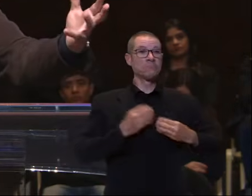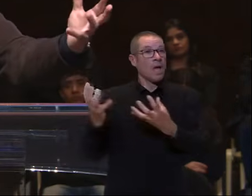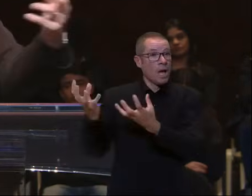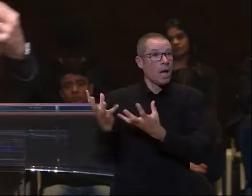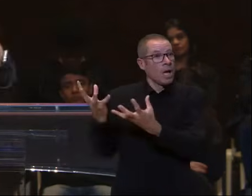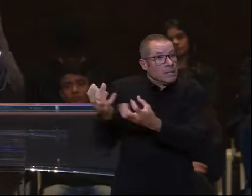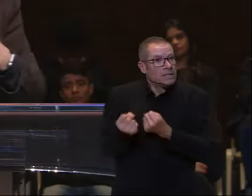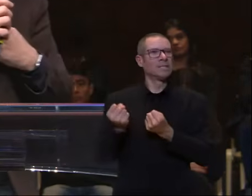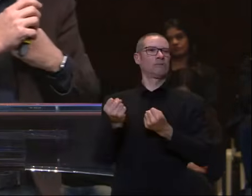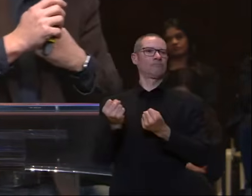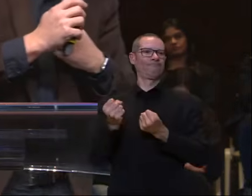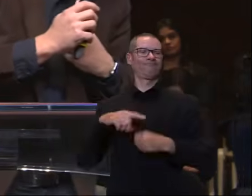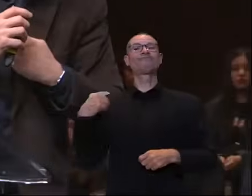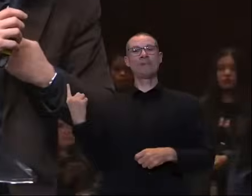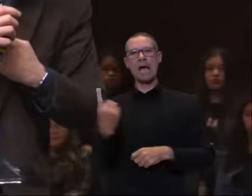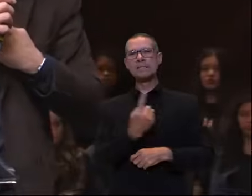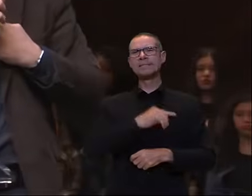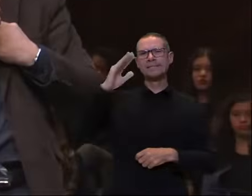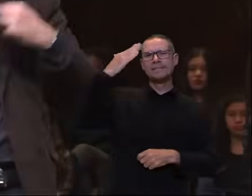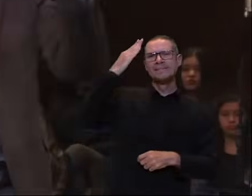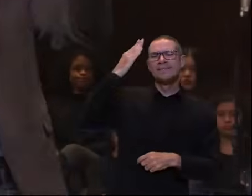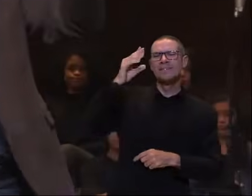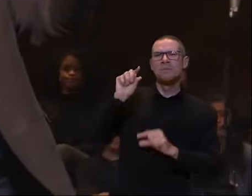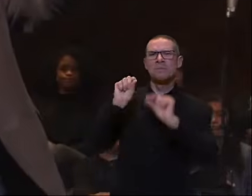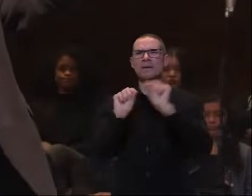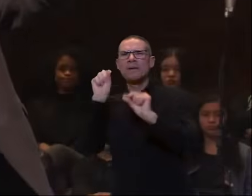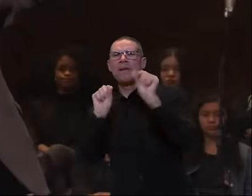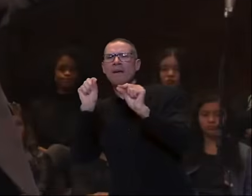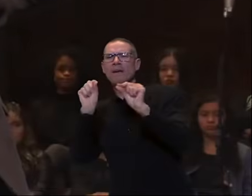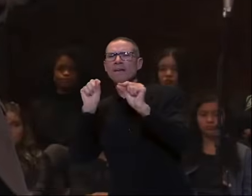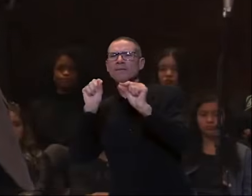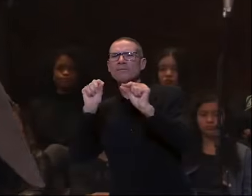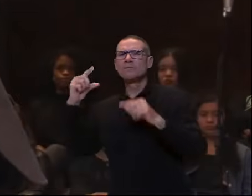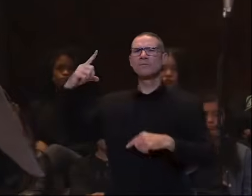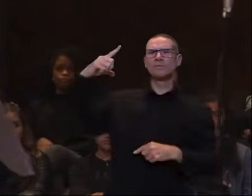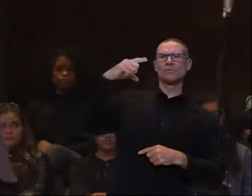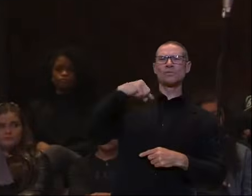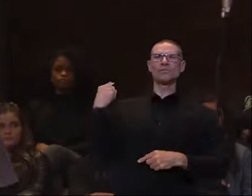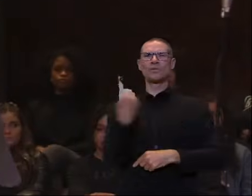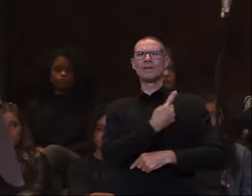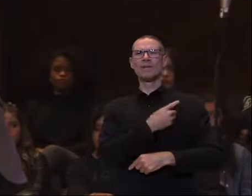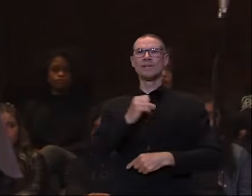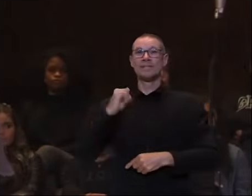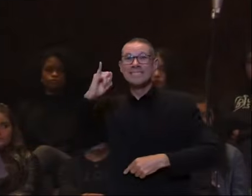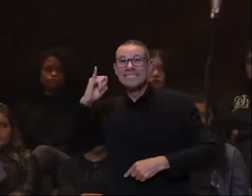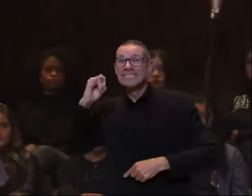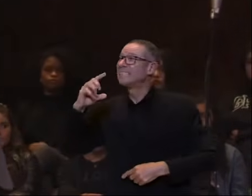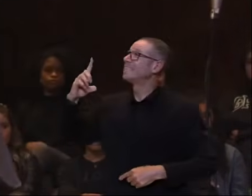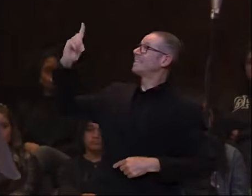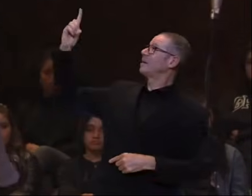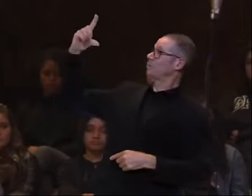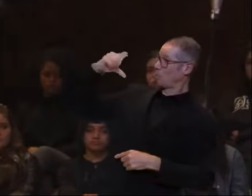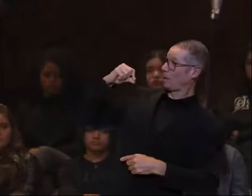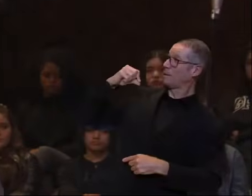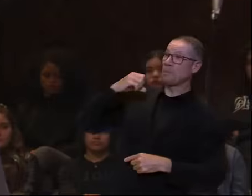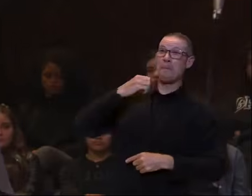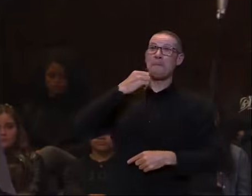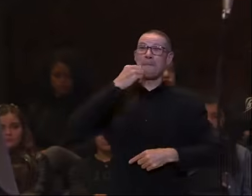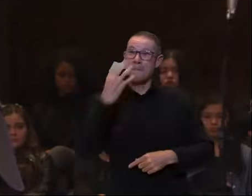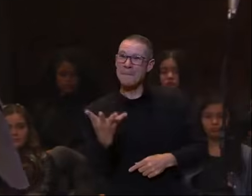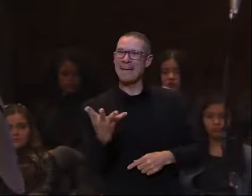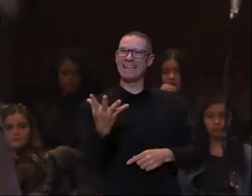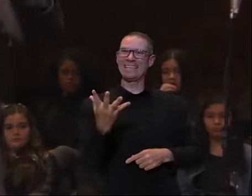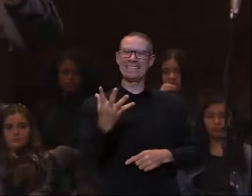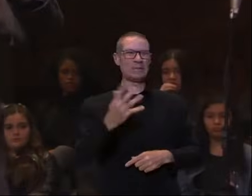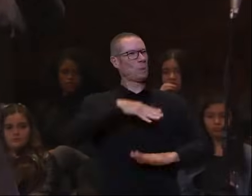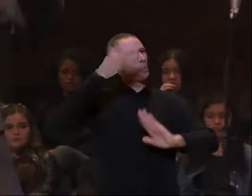aceitas. Quando a gente entende quem nos escolheu, se Deus me escolheu, está tudo bem.